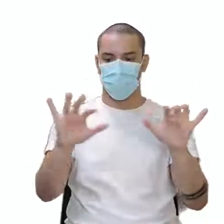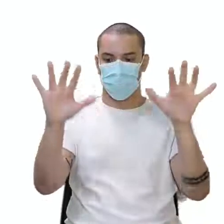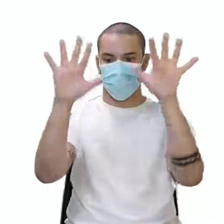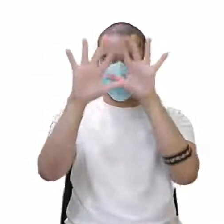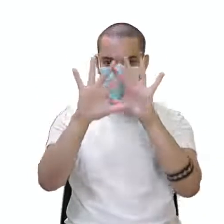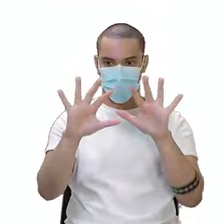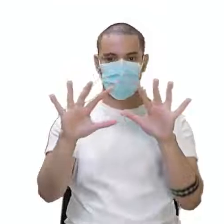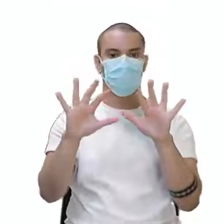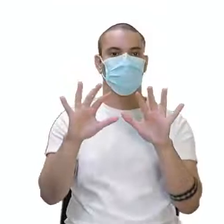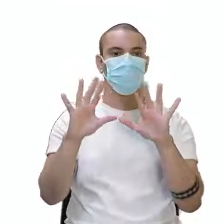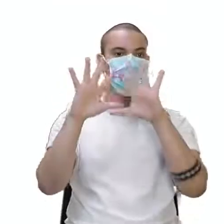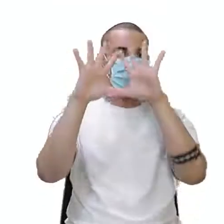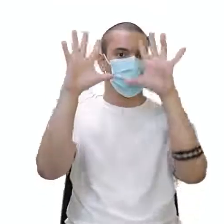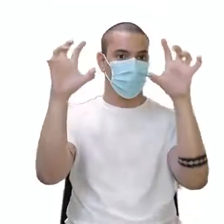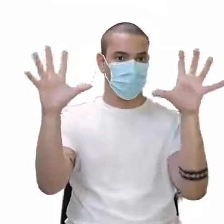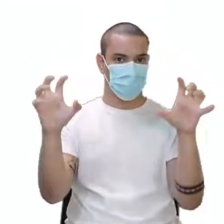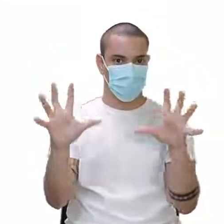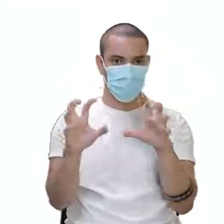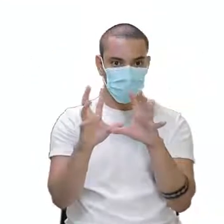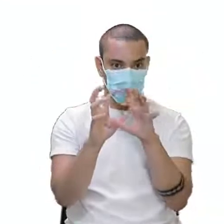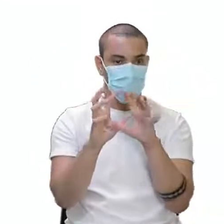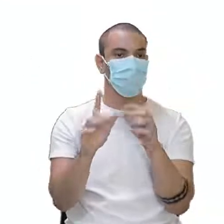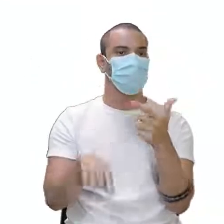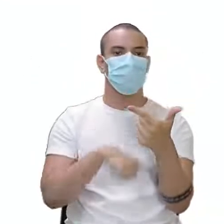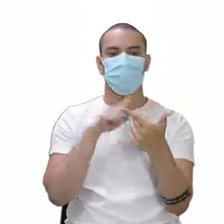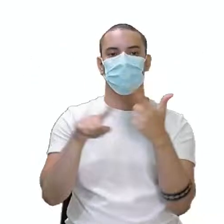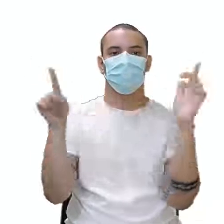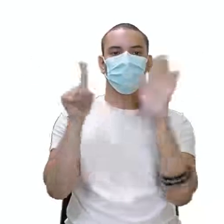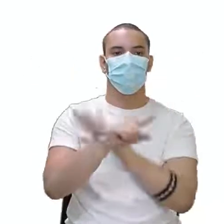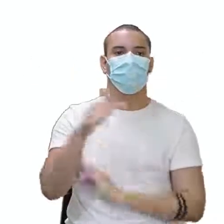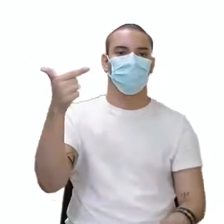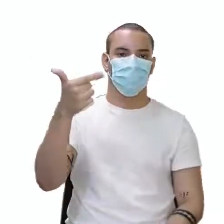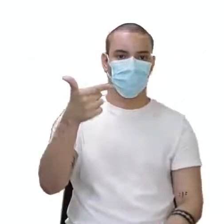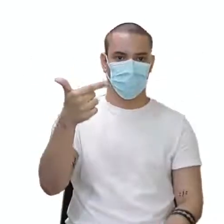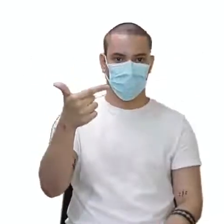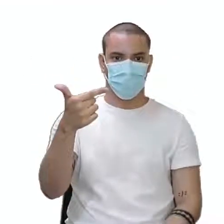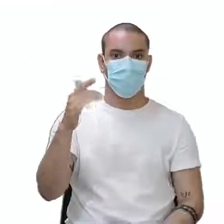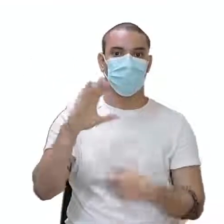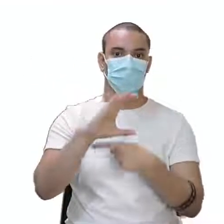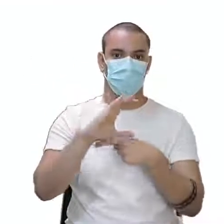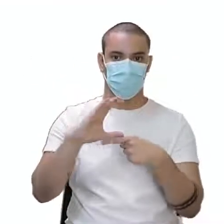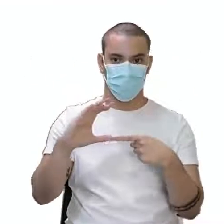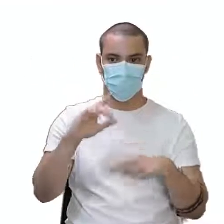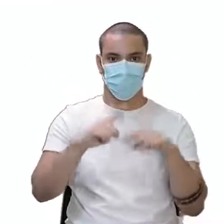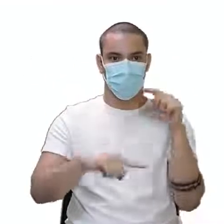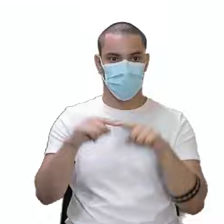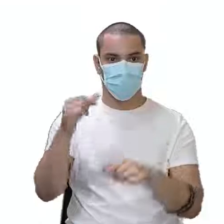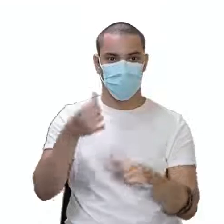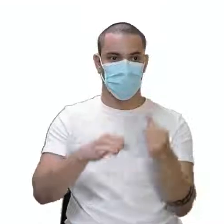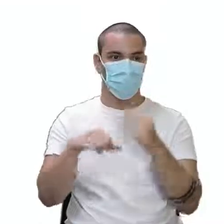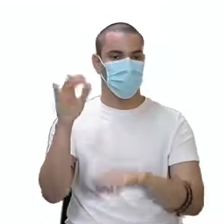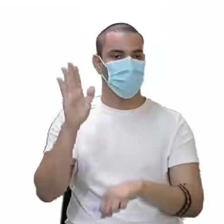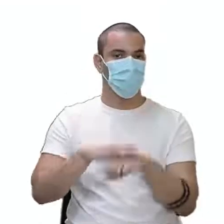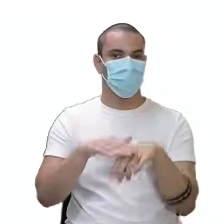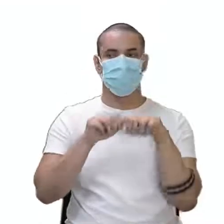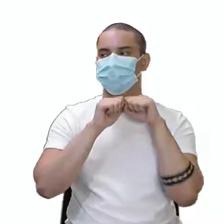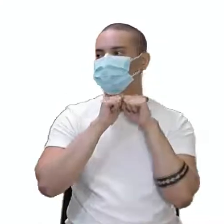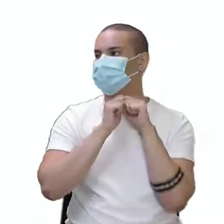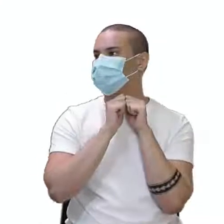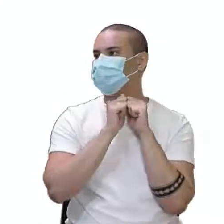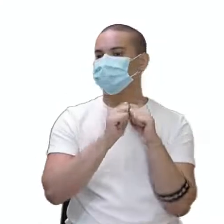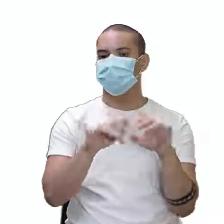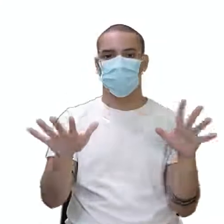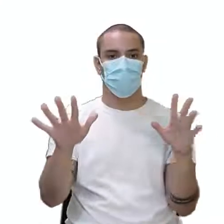É o processo de condensação. Questão de número 2, olha lá. O carbono é um dos elementos químicos mais abundantes